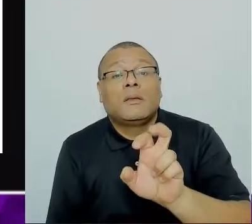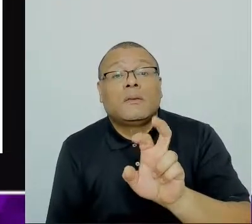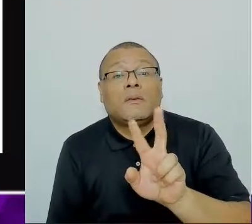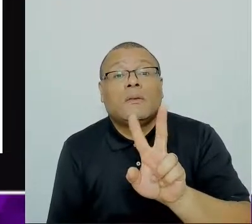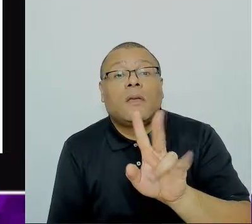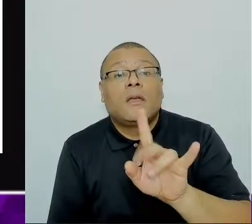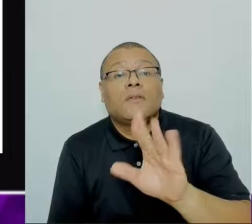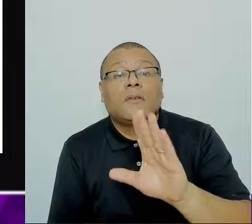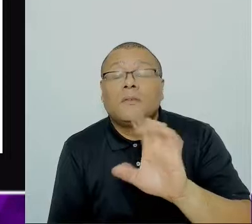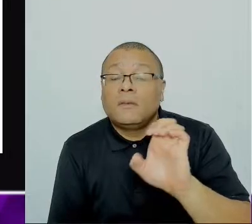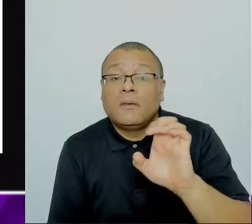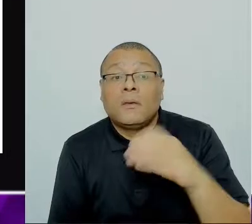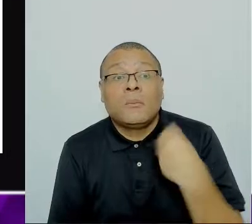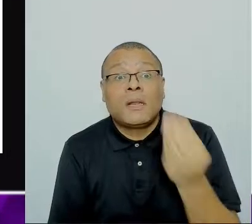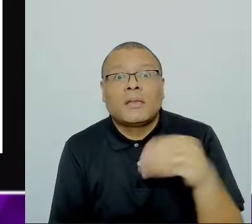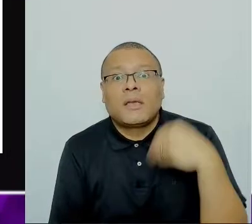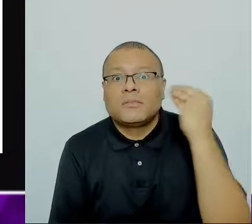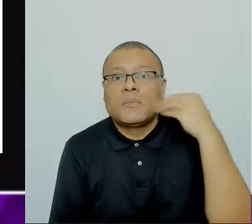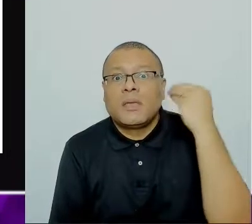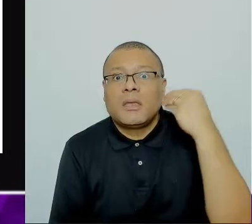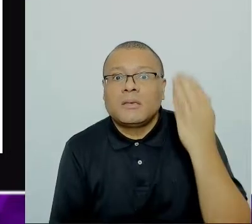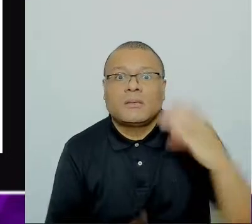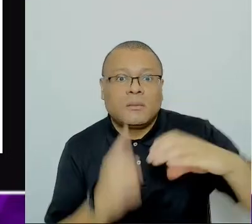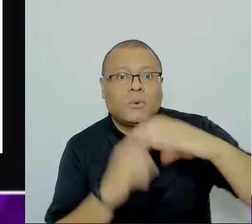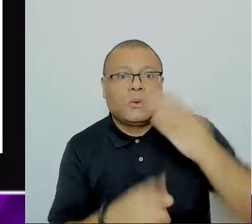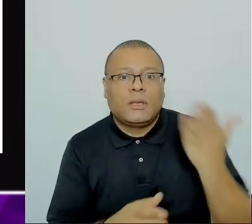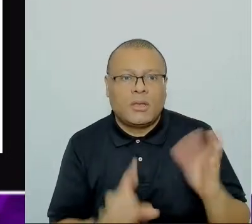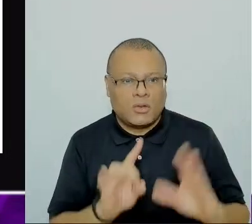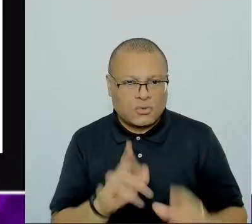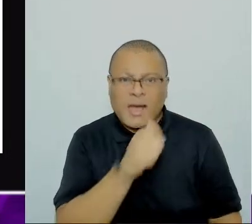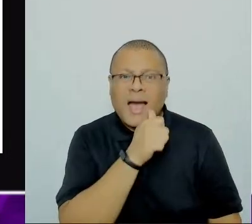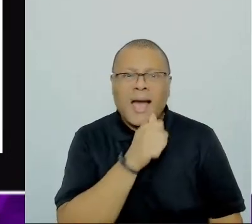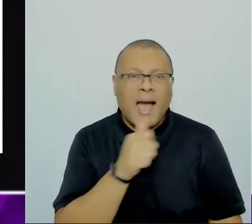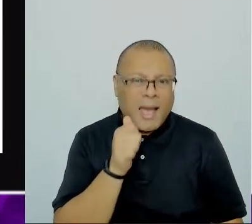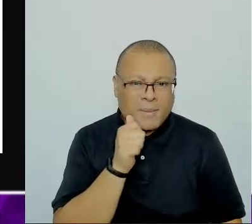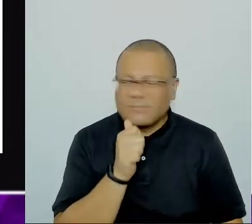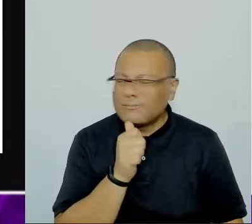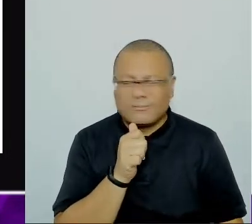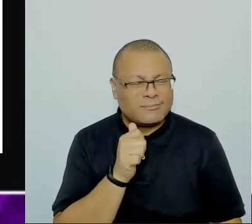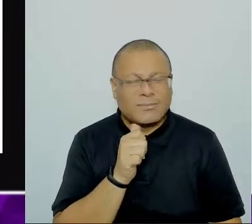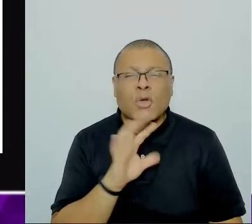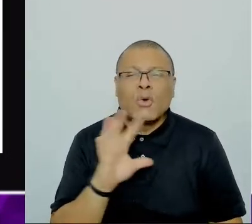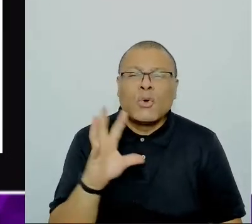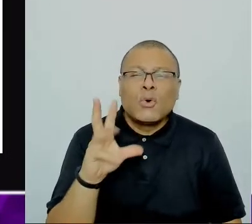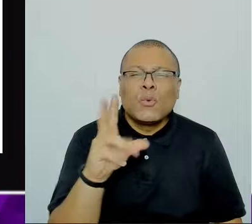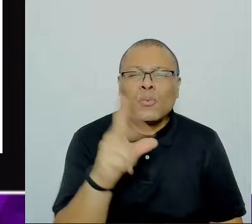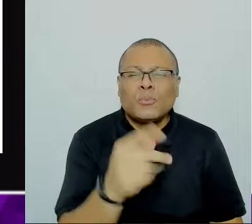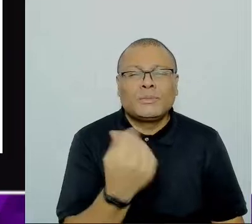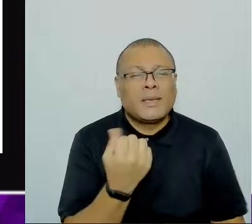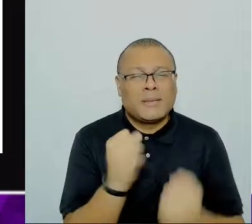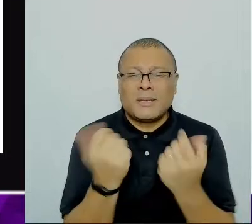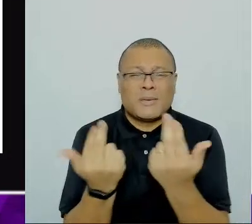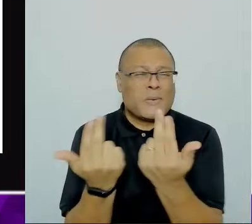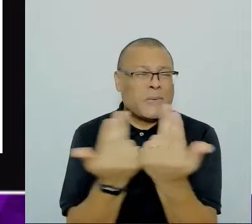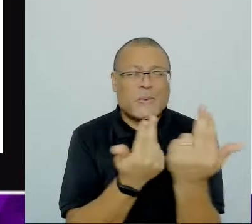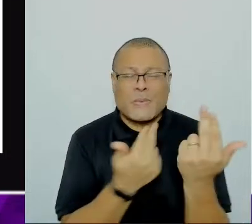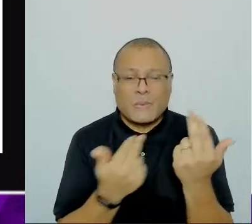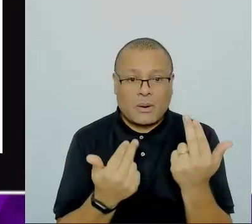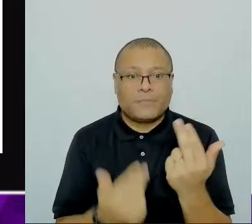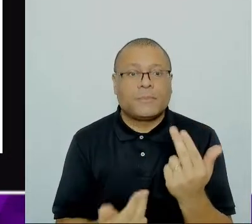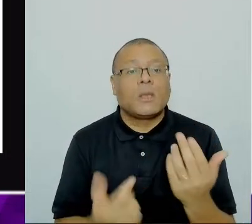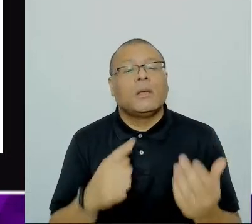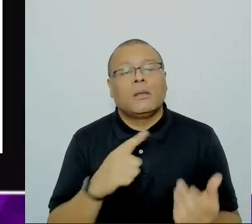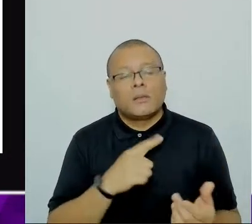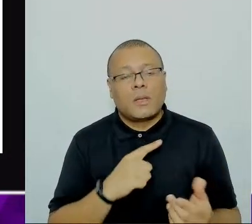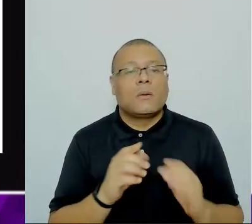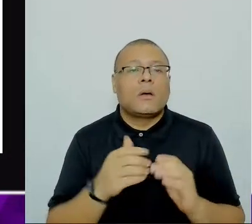para o usuário. E aí a gente está falando não só da Amazon, né? Grandes empresas estão pensando nisso e entrando nesse mercado financeiro. Seja a Apple,